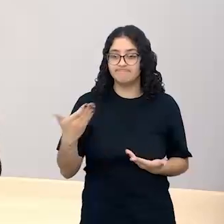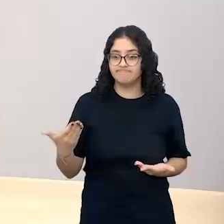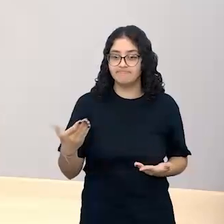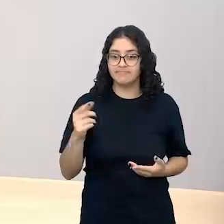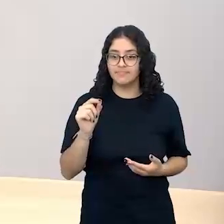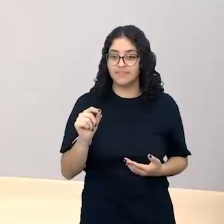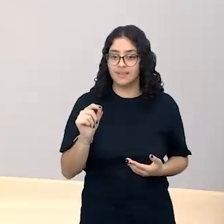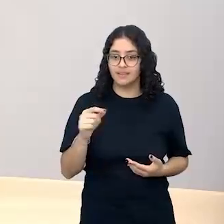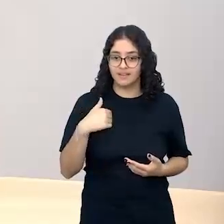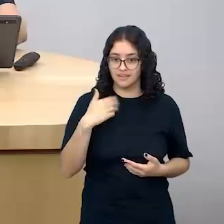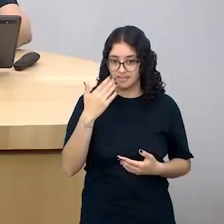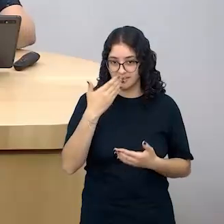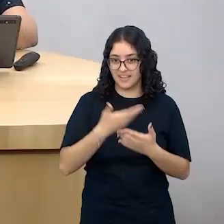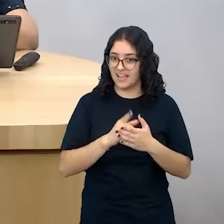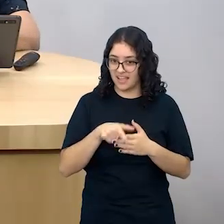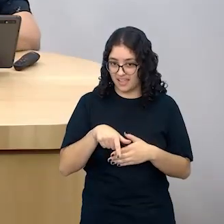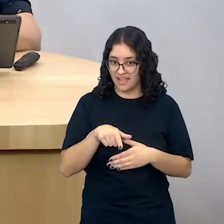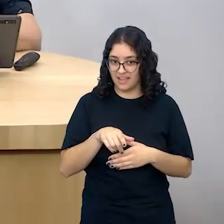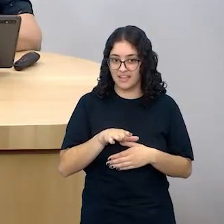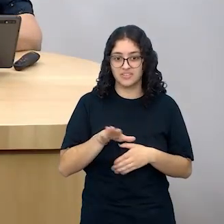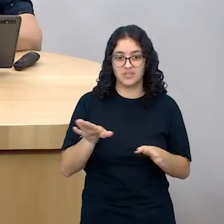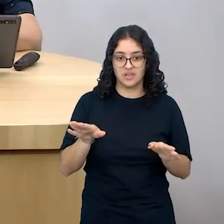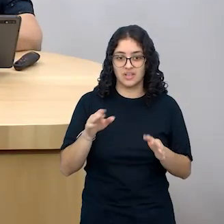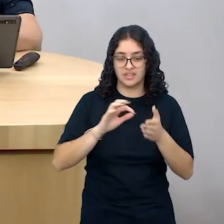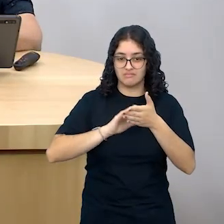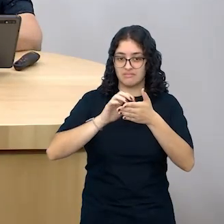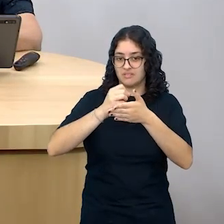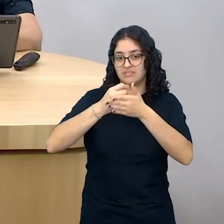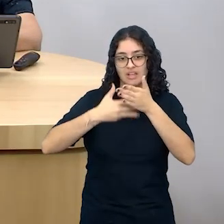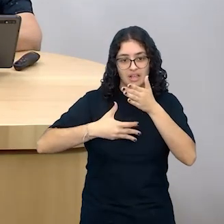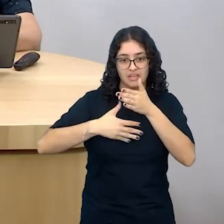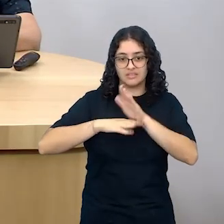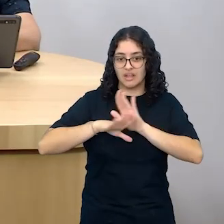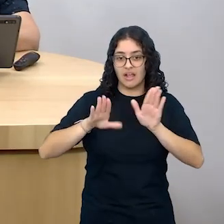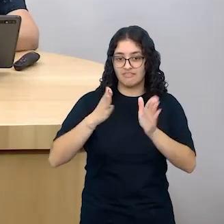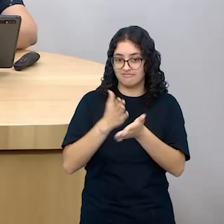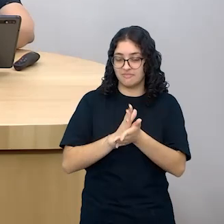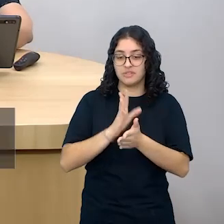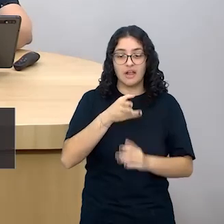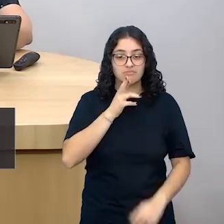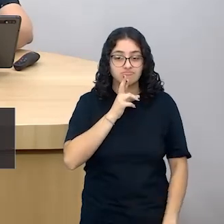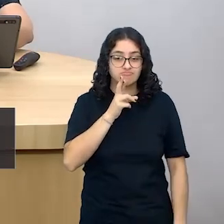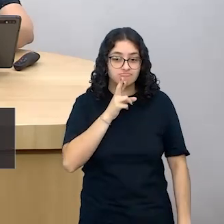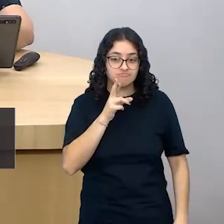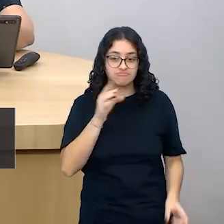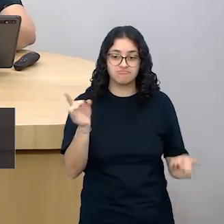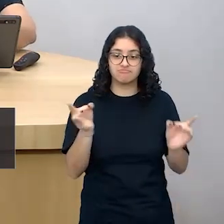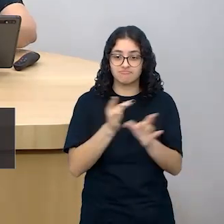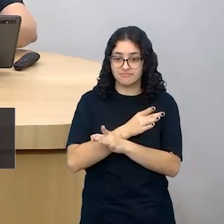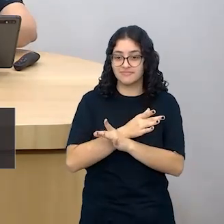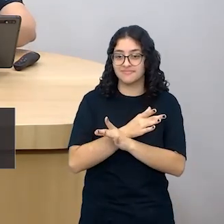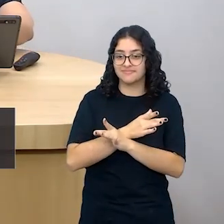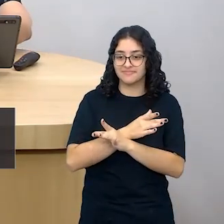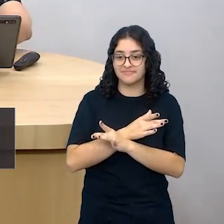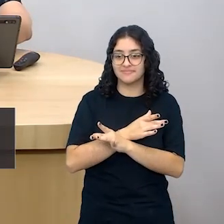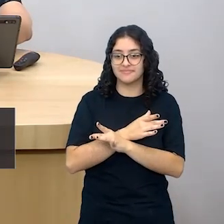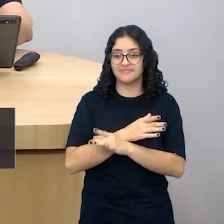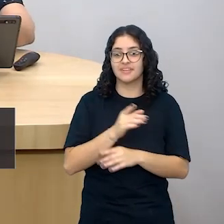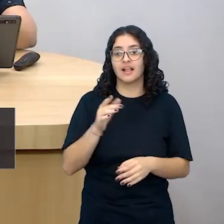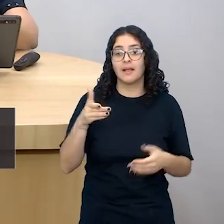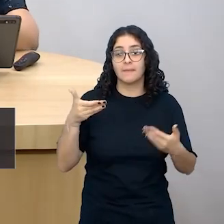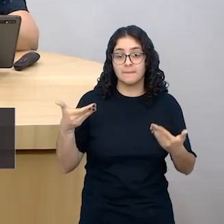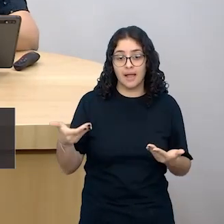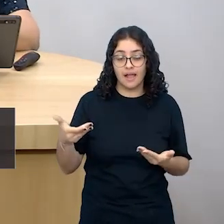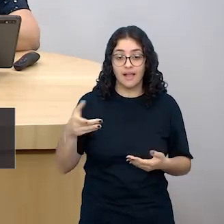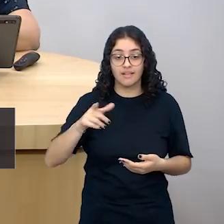que é isso, Kimie. É isso. Eu acho que do chat aqui a gente já foi respondendo e colocando aí. Você já falou disso,